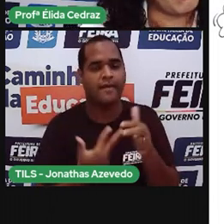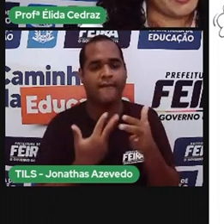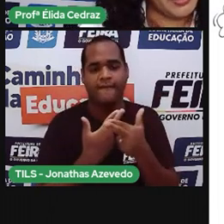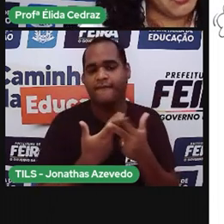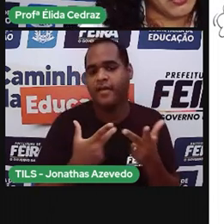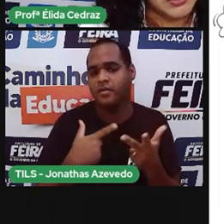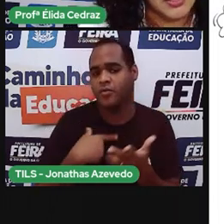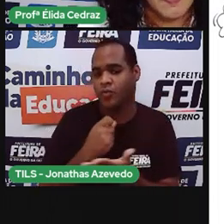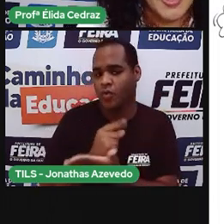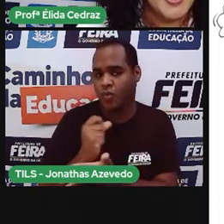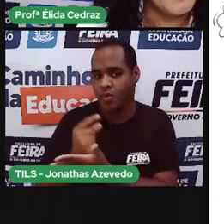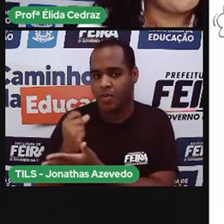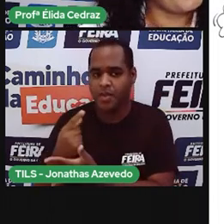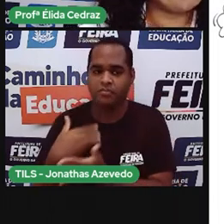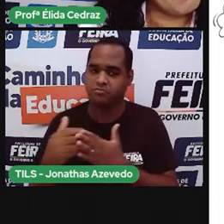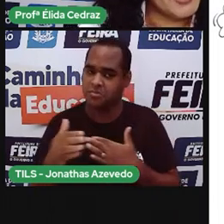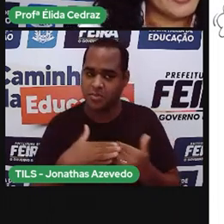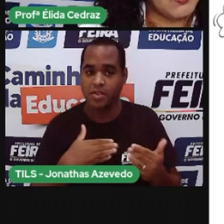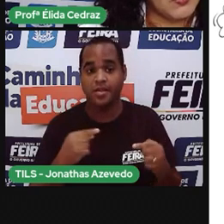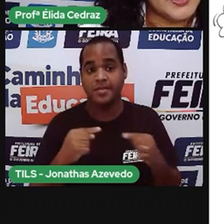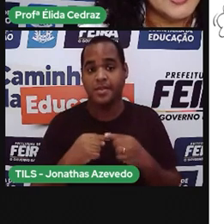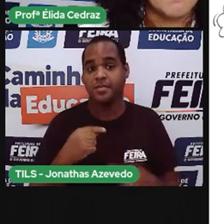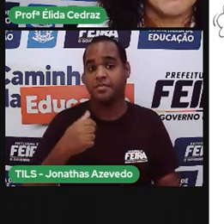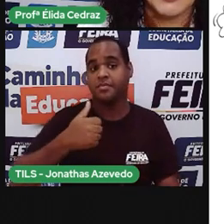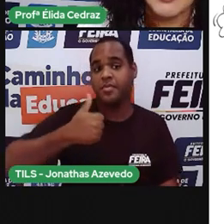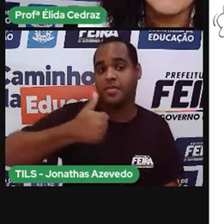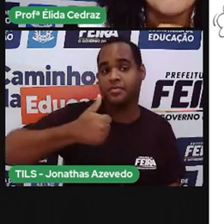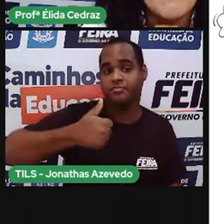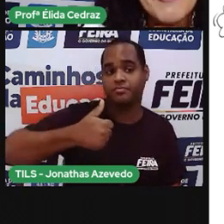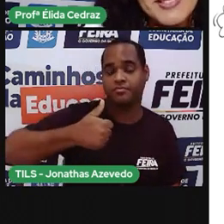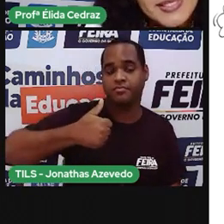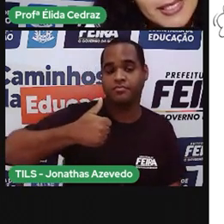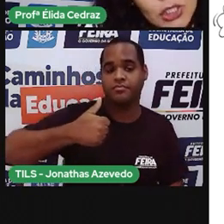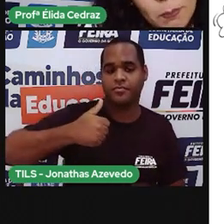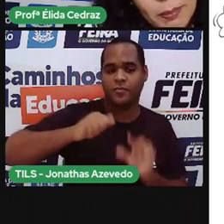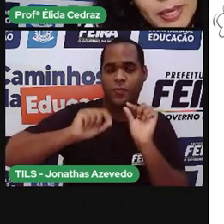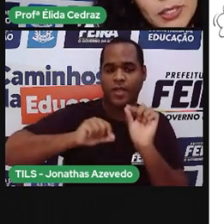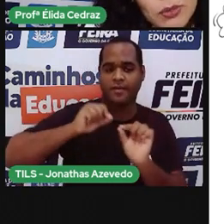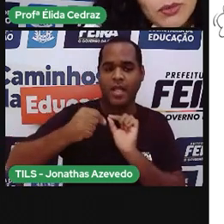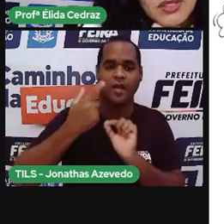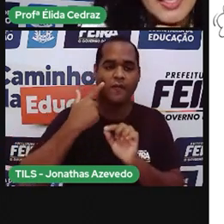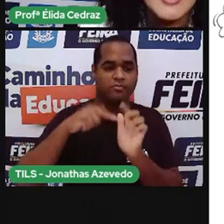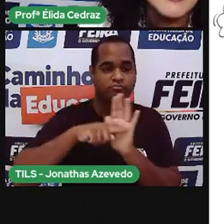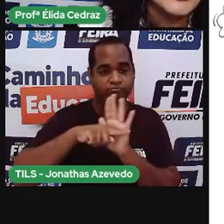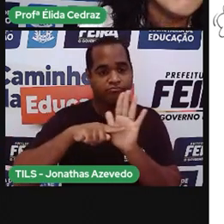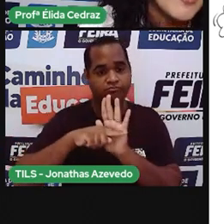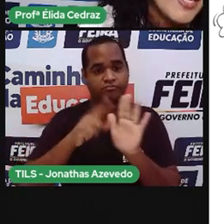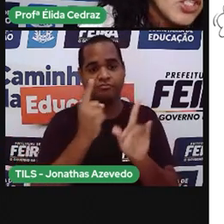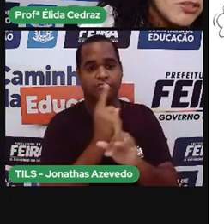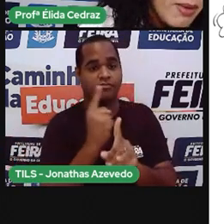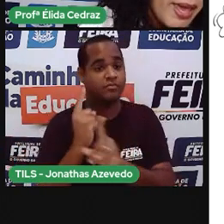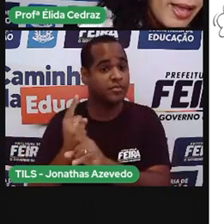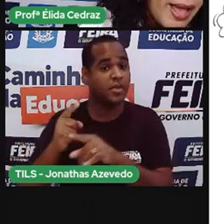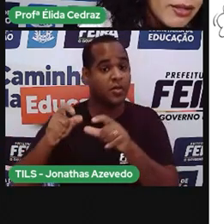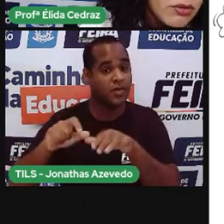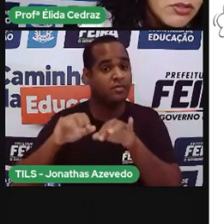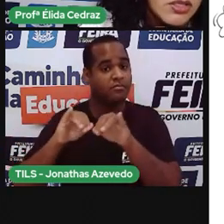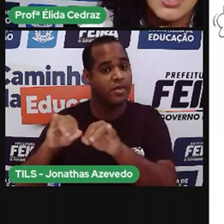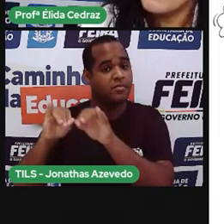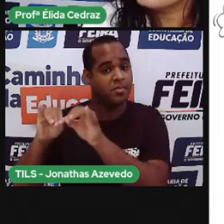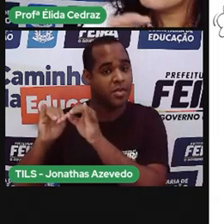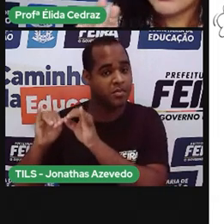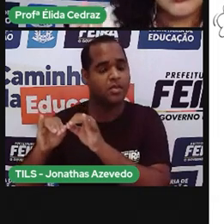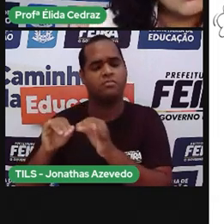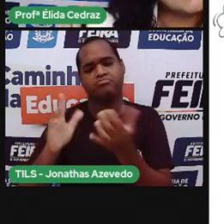gente comprar qualquer coisa. A primeira coisa é uma pesquisa de preço em diferentes